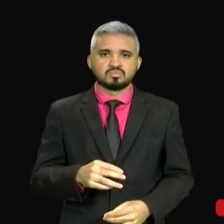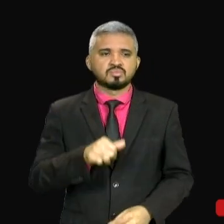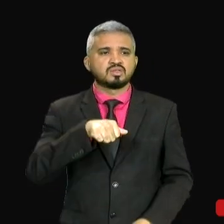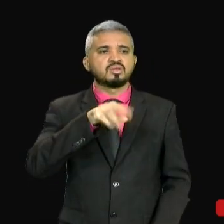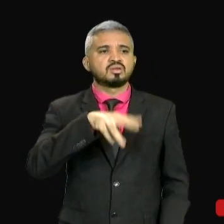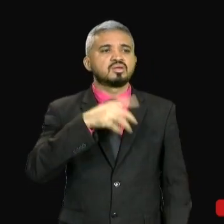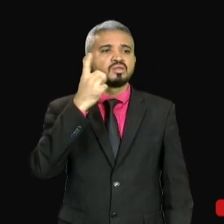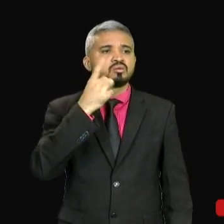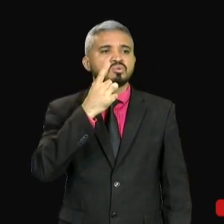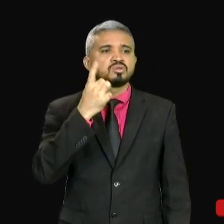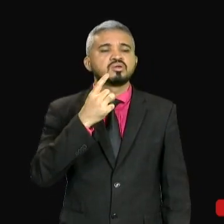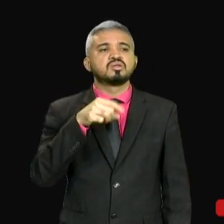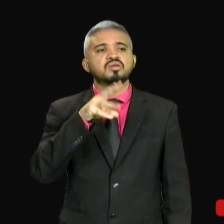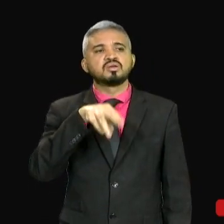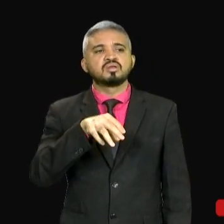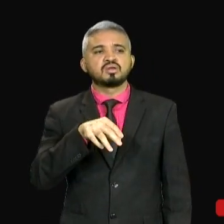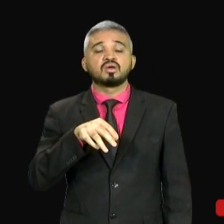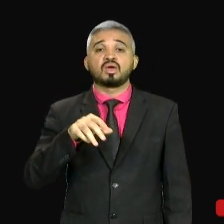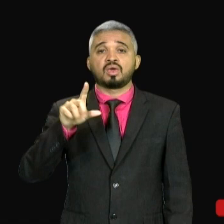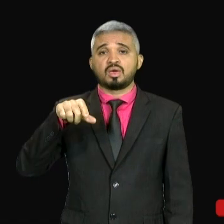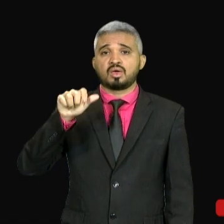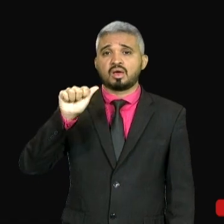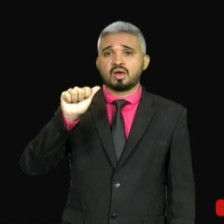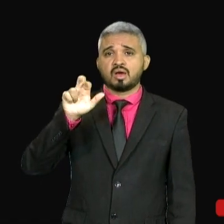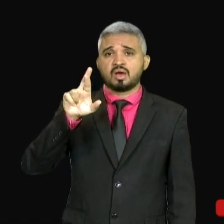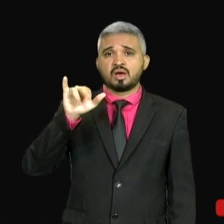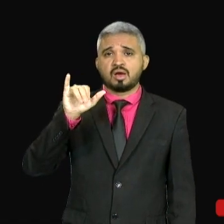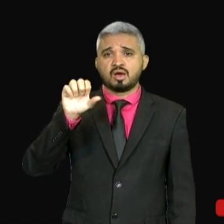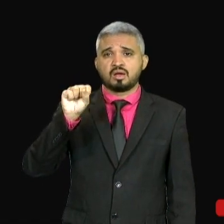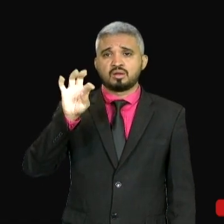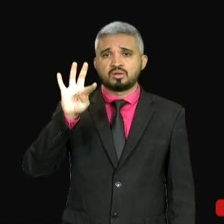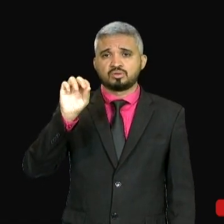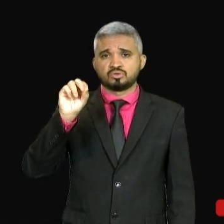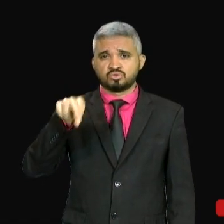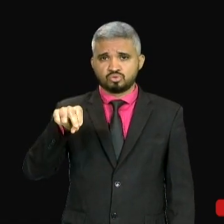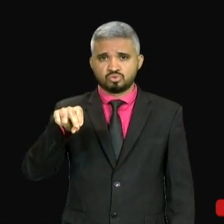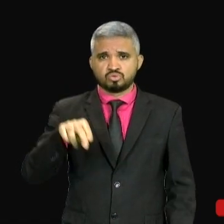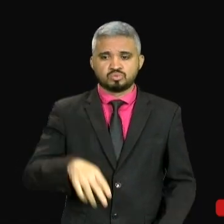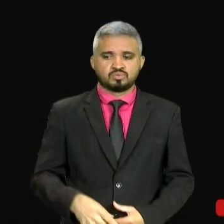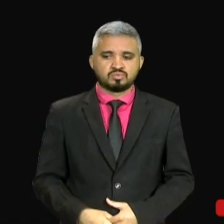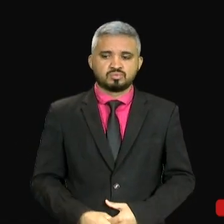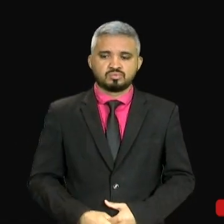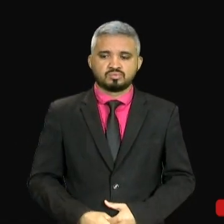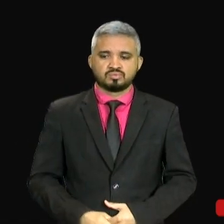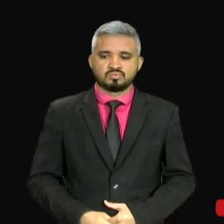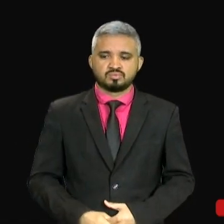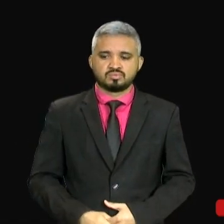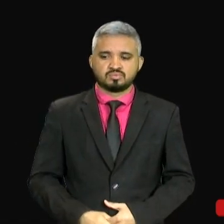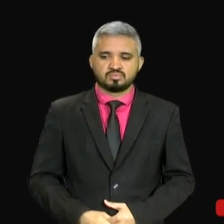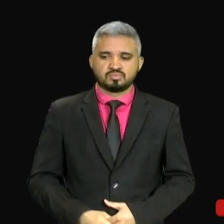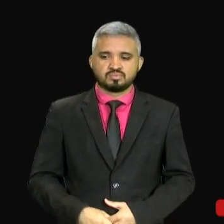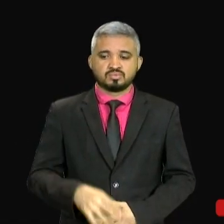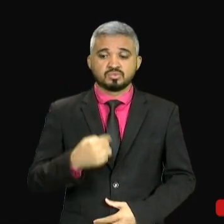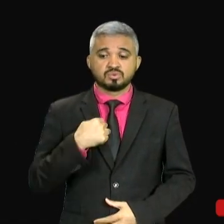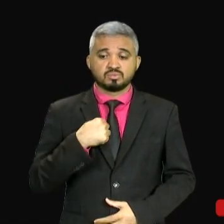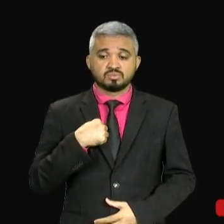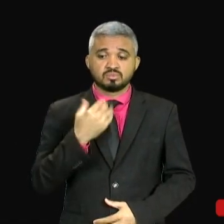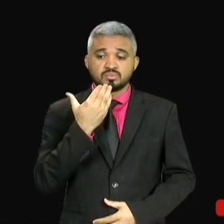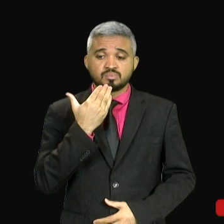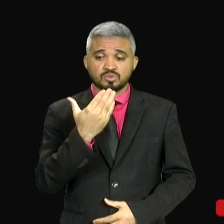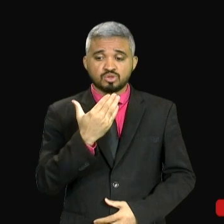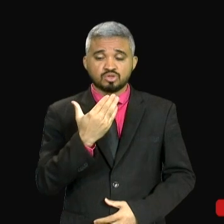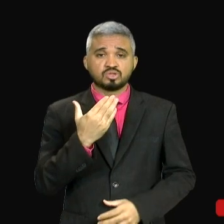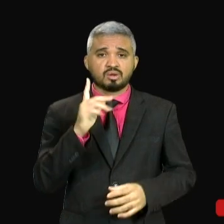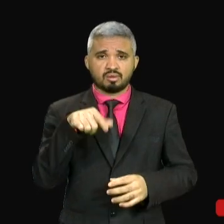falando? É o deputado Deputado Ariston. Ariston. Vossa Excelência autoriza, deputado Arnaldo. O nosso requerimento é em nome